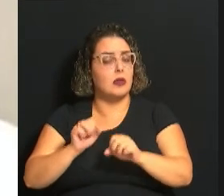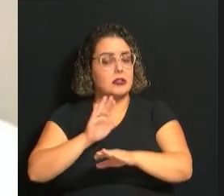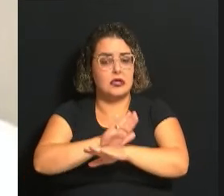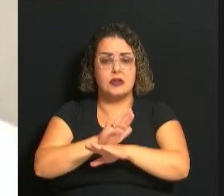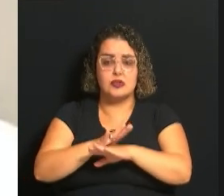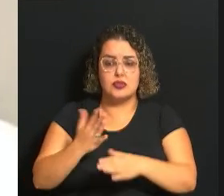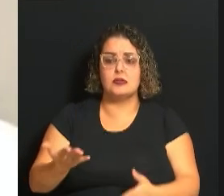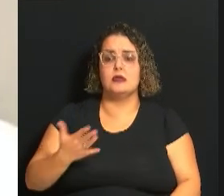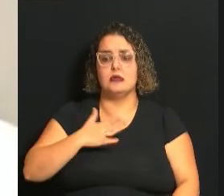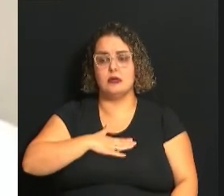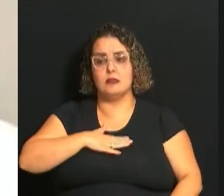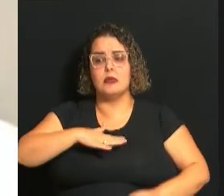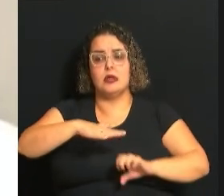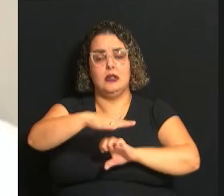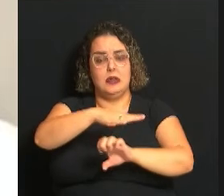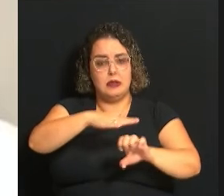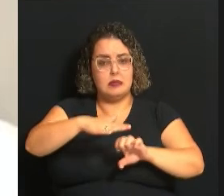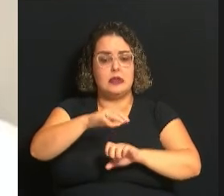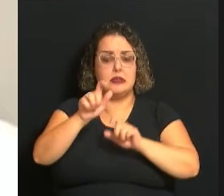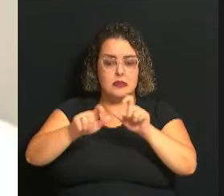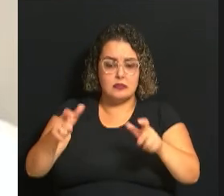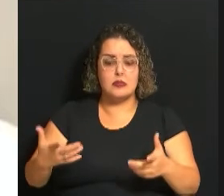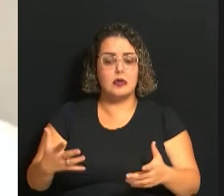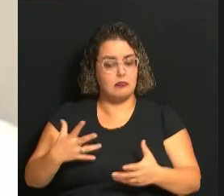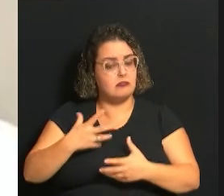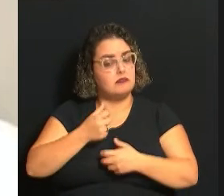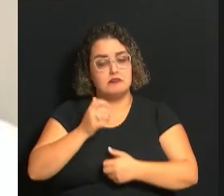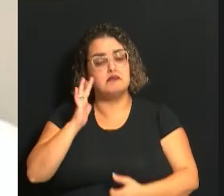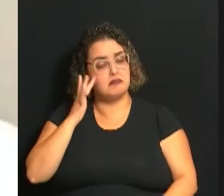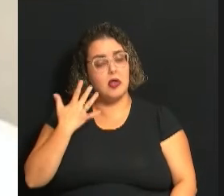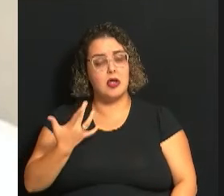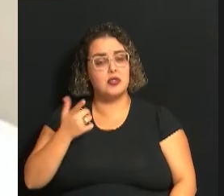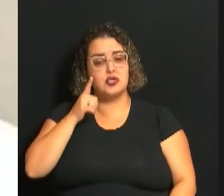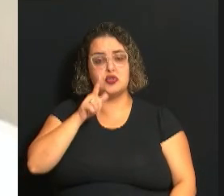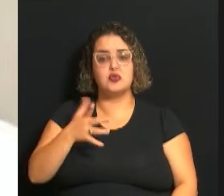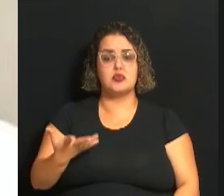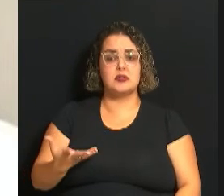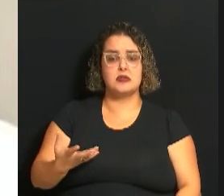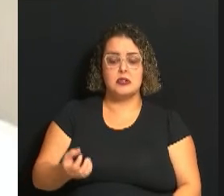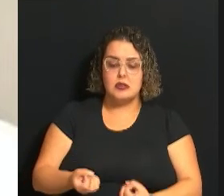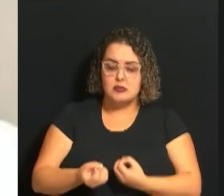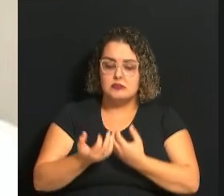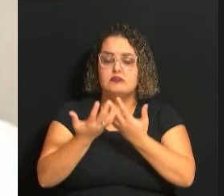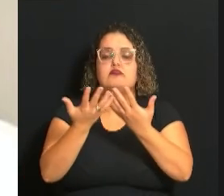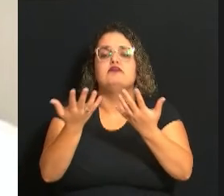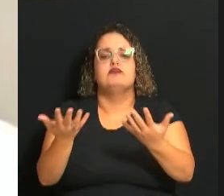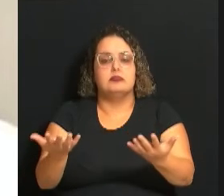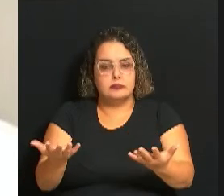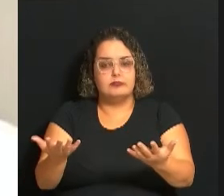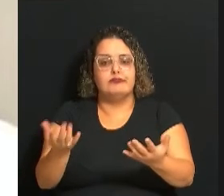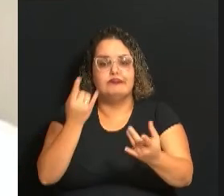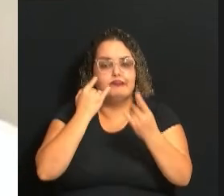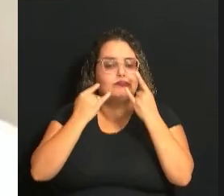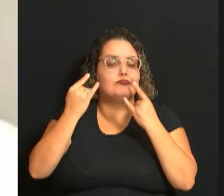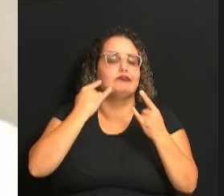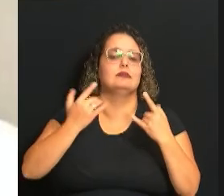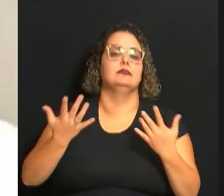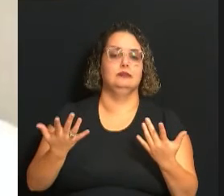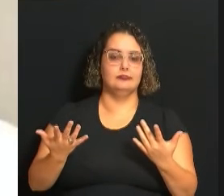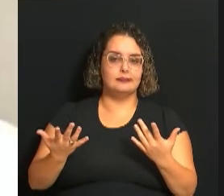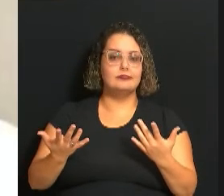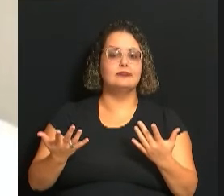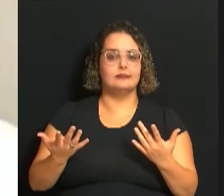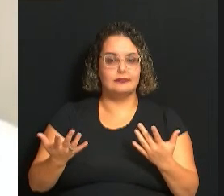minha empresa, as pessoas, né, com a minha força. Eu acho que eu consigo, de alguma forma, inspirá-las. Então, essa é a minha